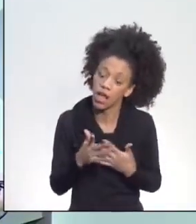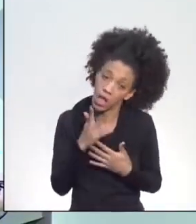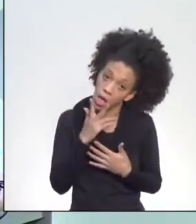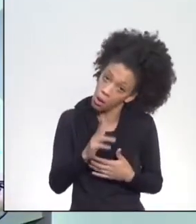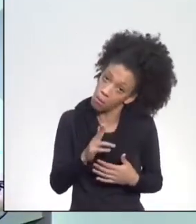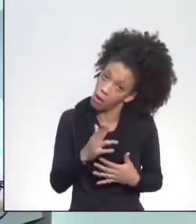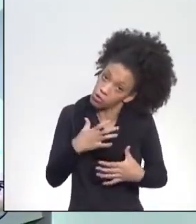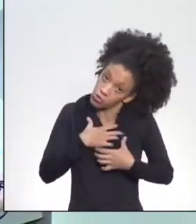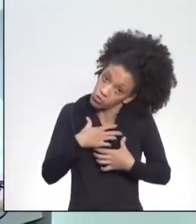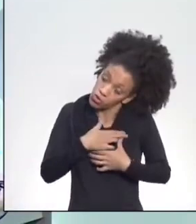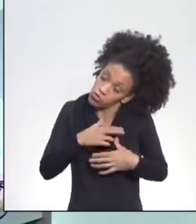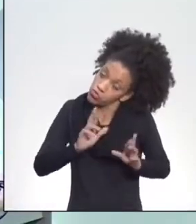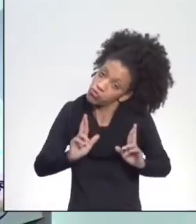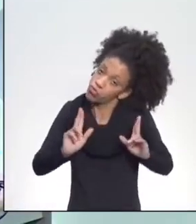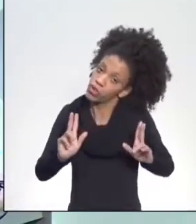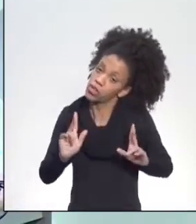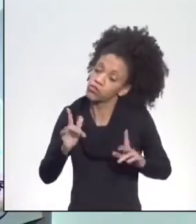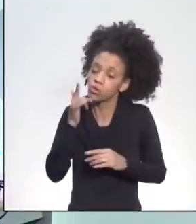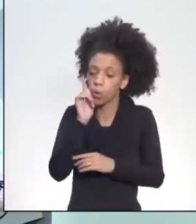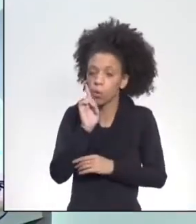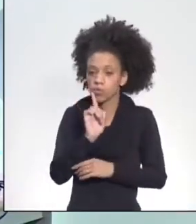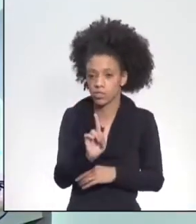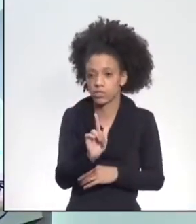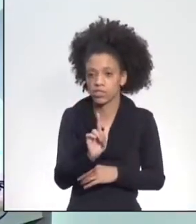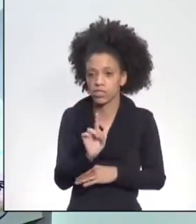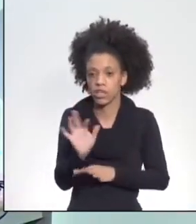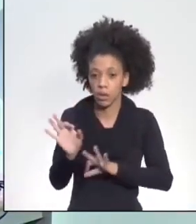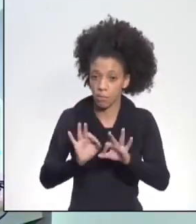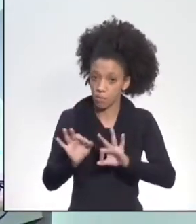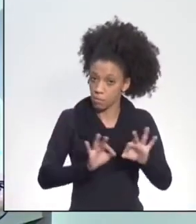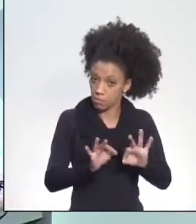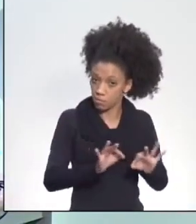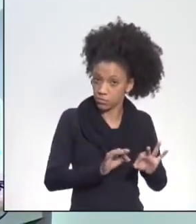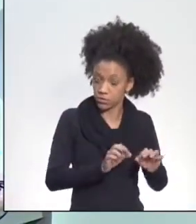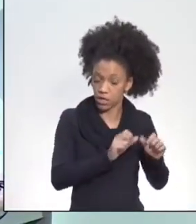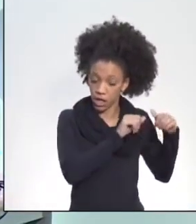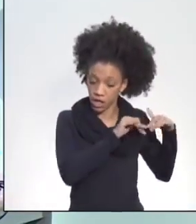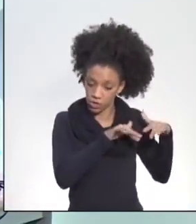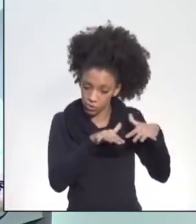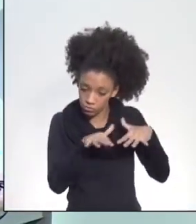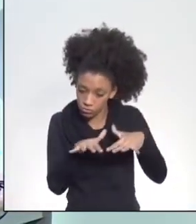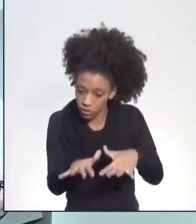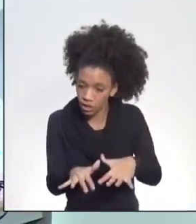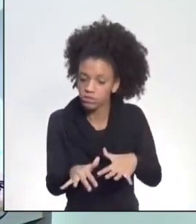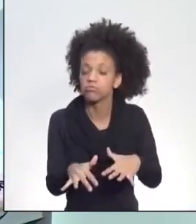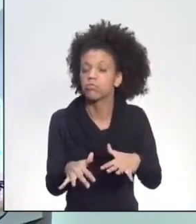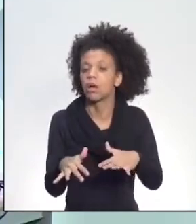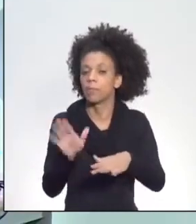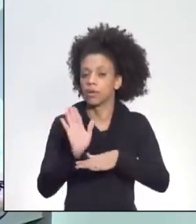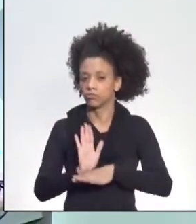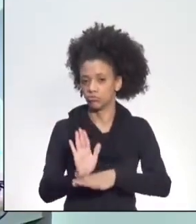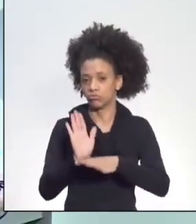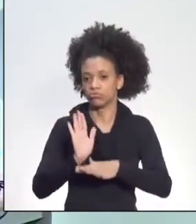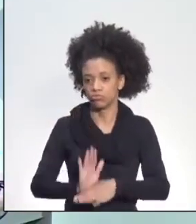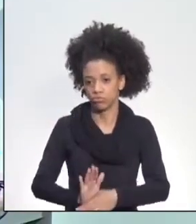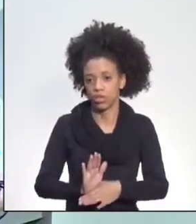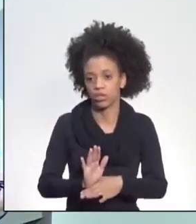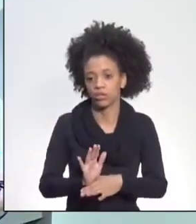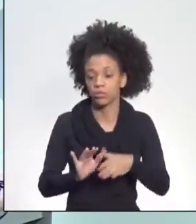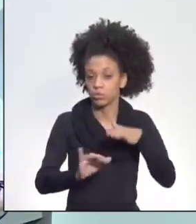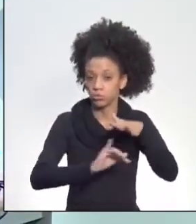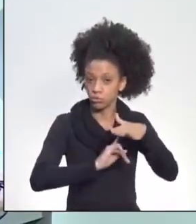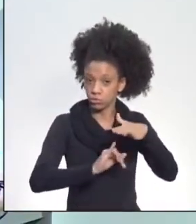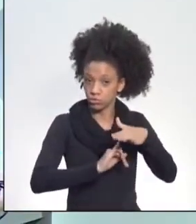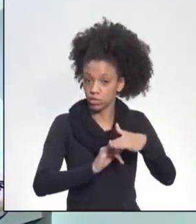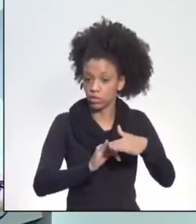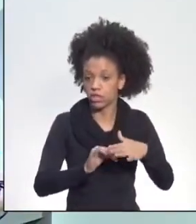várias formas da gente conseguir mobilizar a sociedade para estar auxiliando instituições